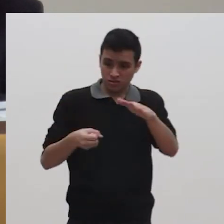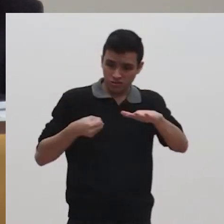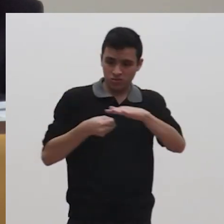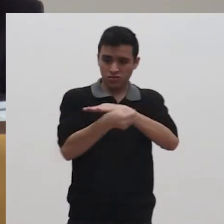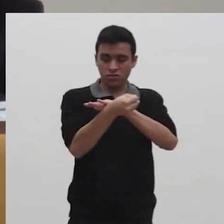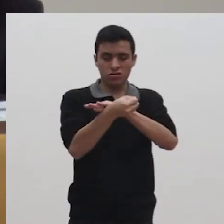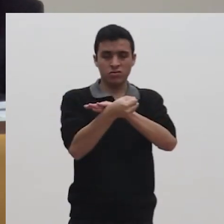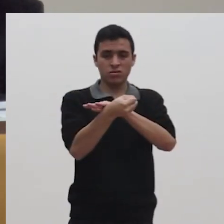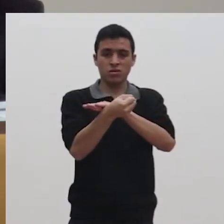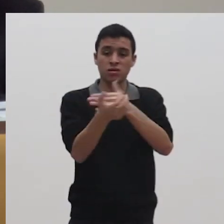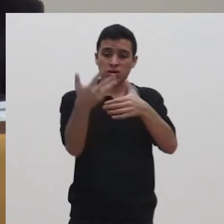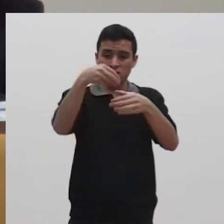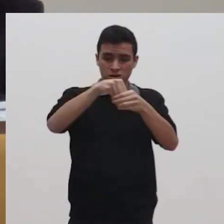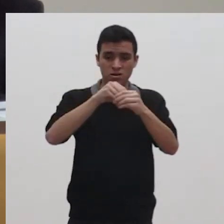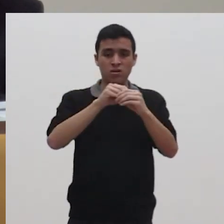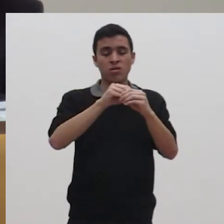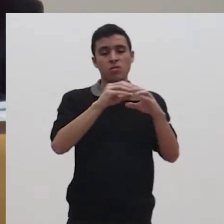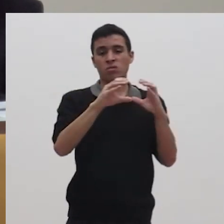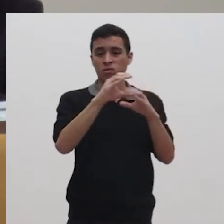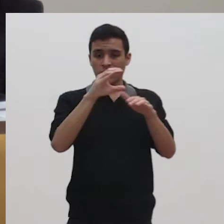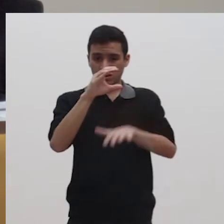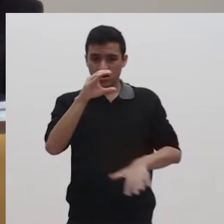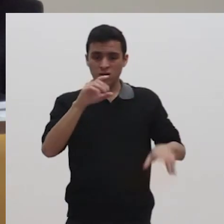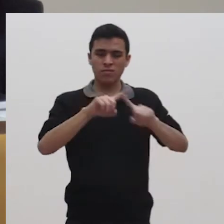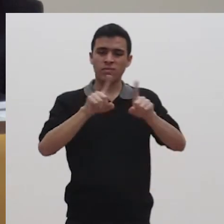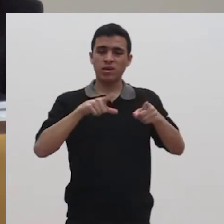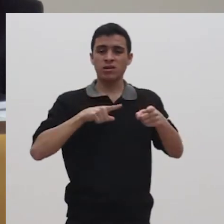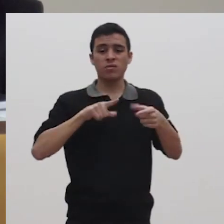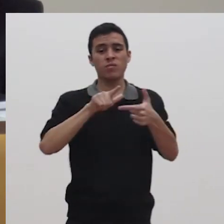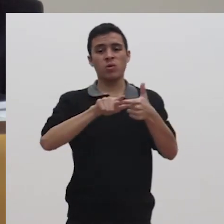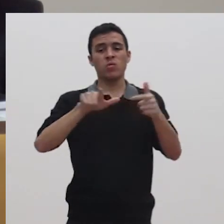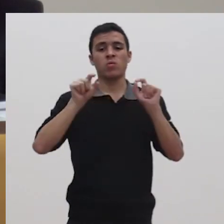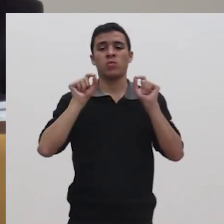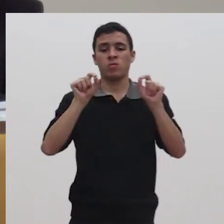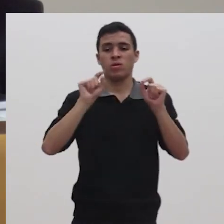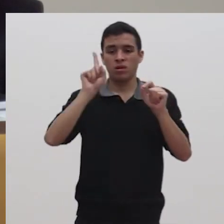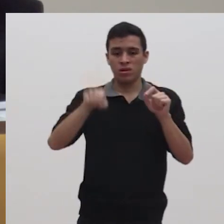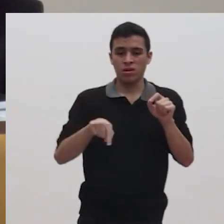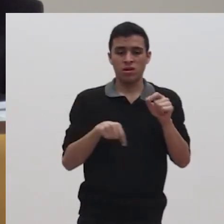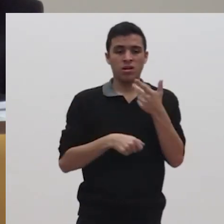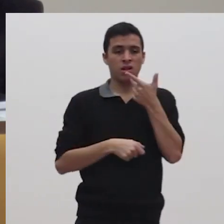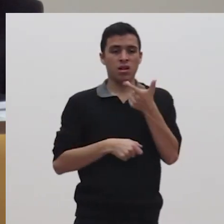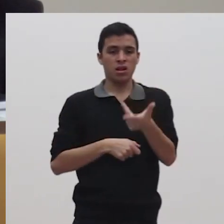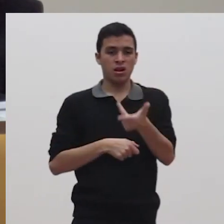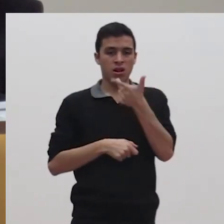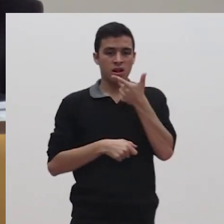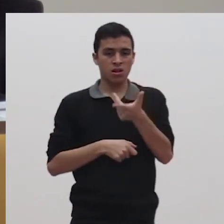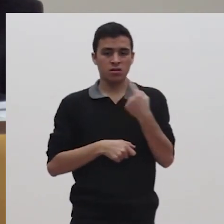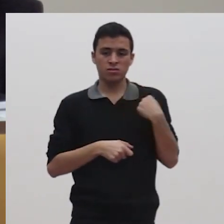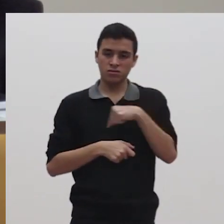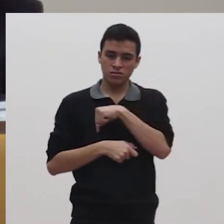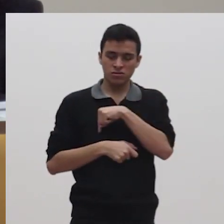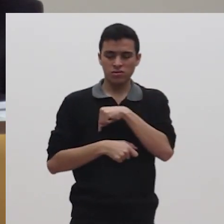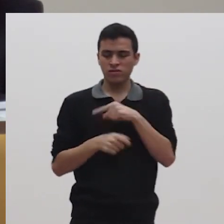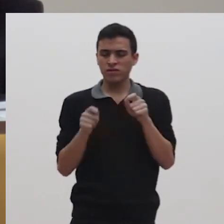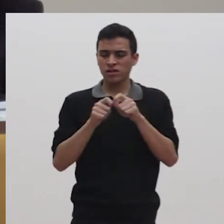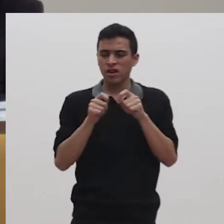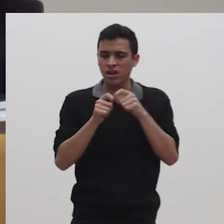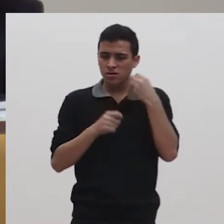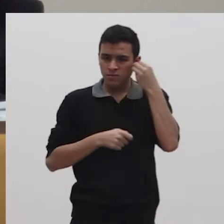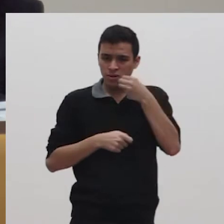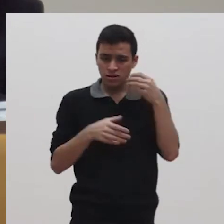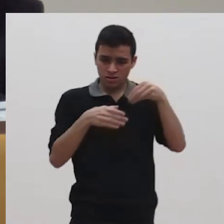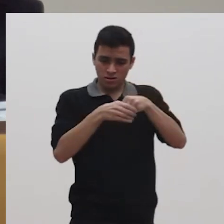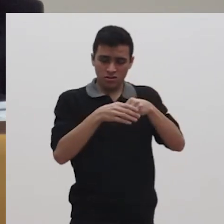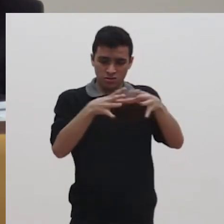isso na comunicação institucional, mas nós temos um problema, que é a língua falada. E nós fizemos uma experiência no